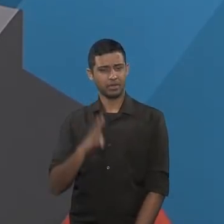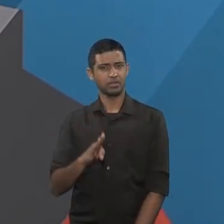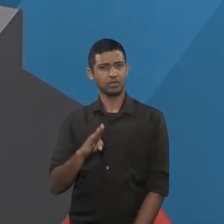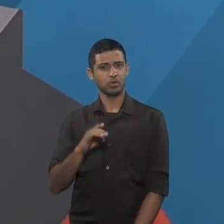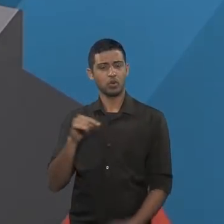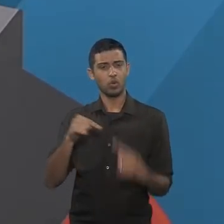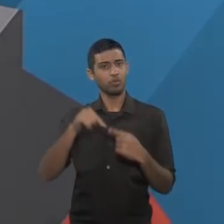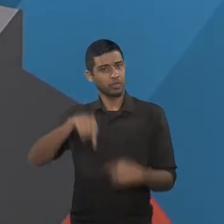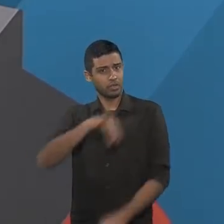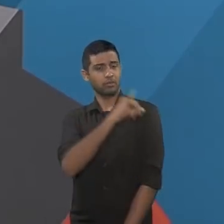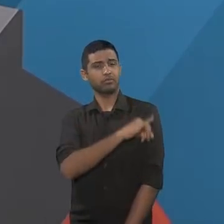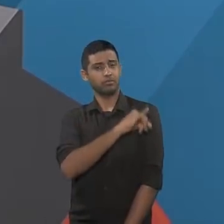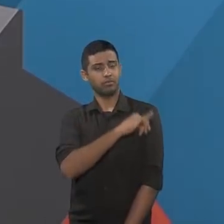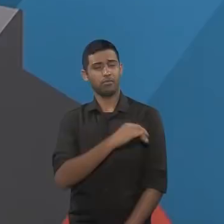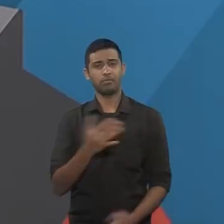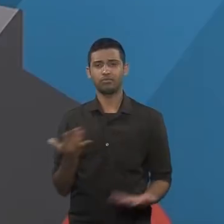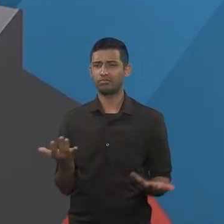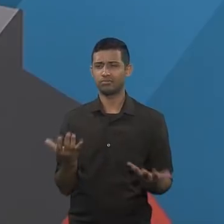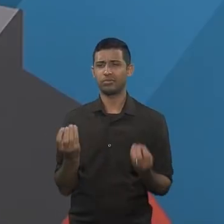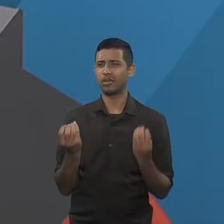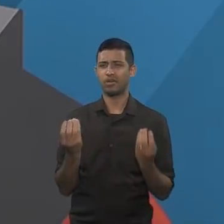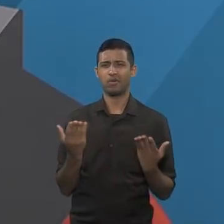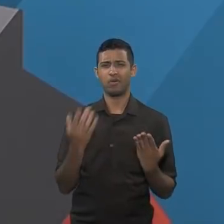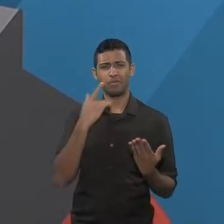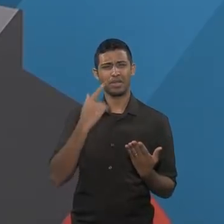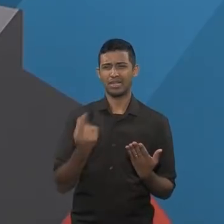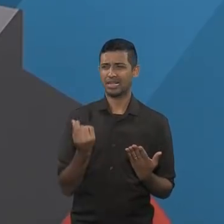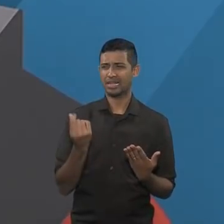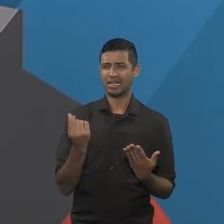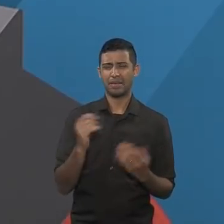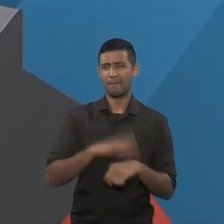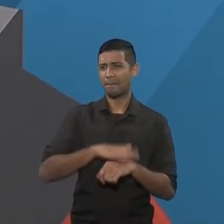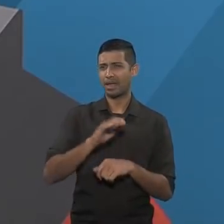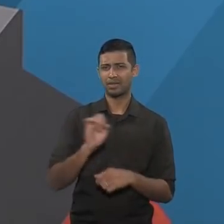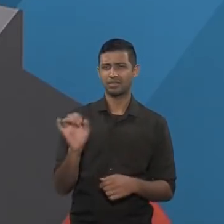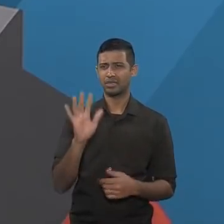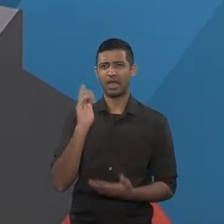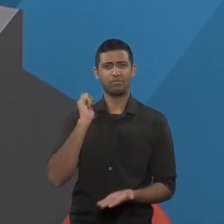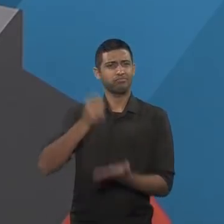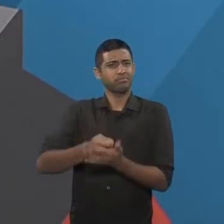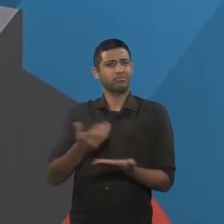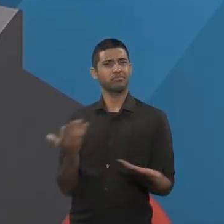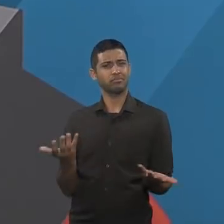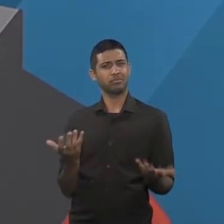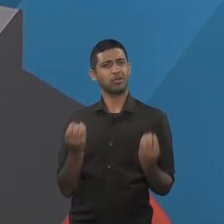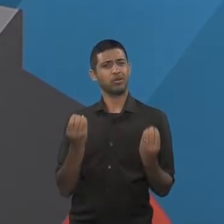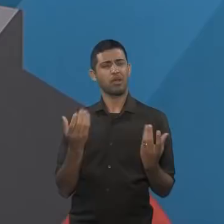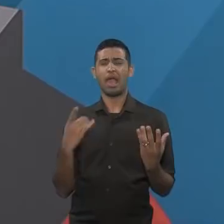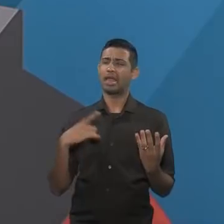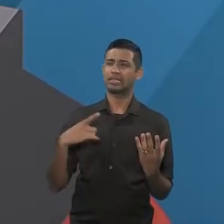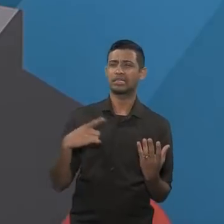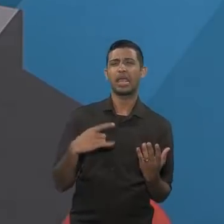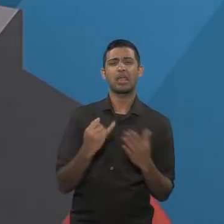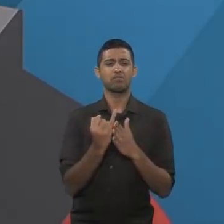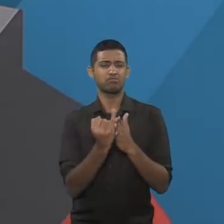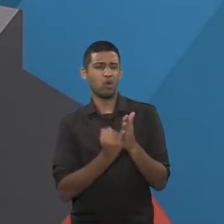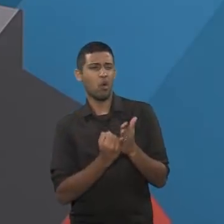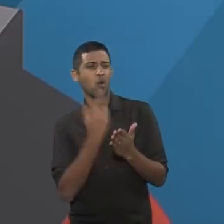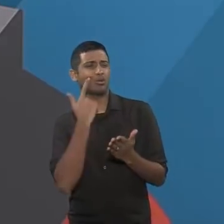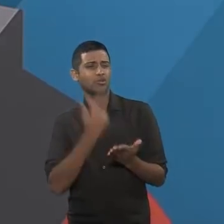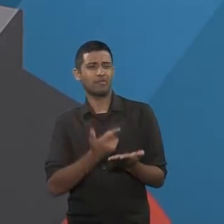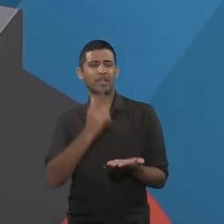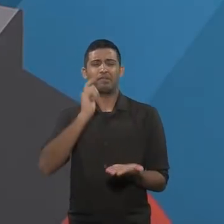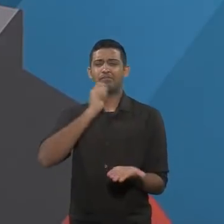produzido no Rio de Janeiro. Não justifica a gente ter a maior tarifa de gás. Ah, mas tem a questão tributária, o imposto